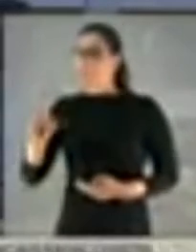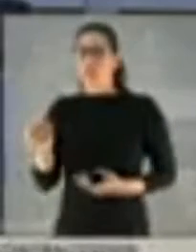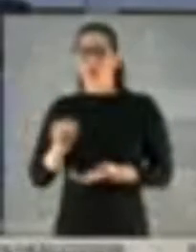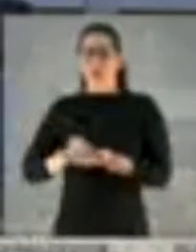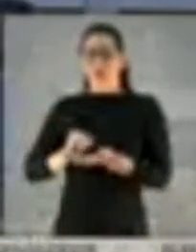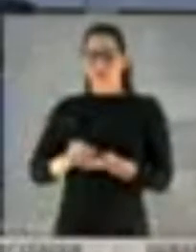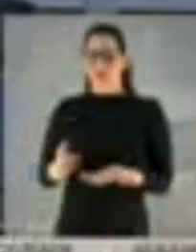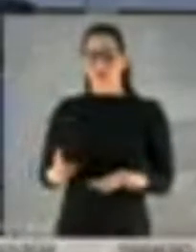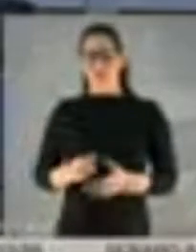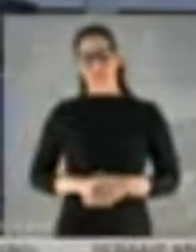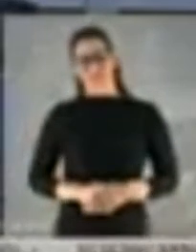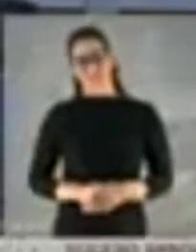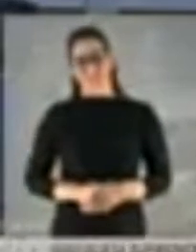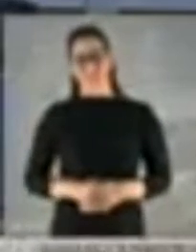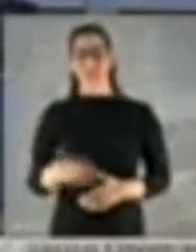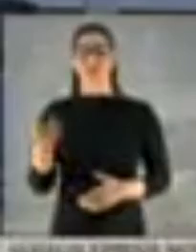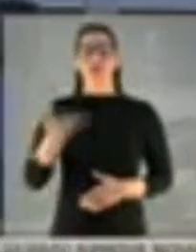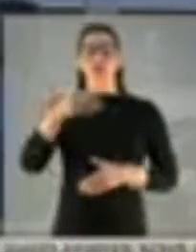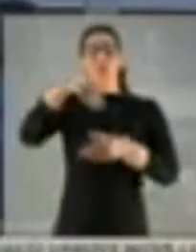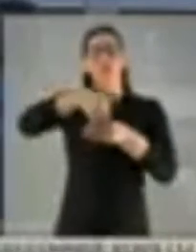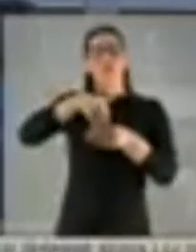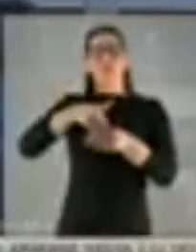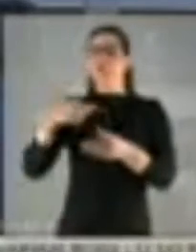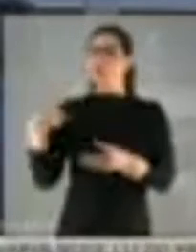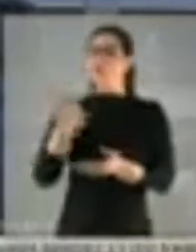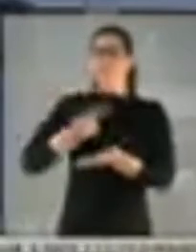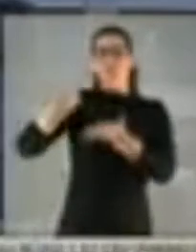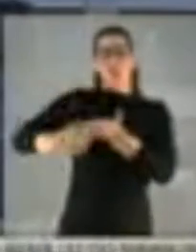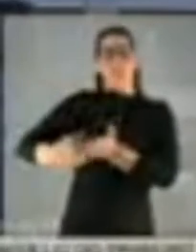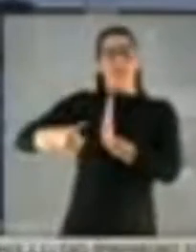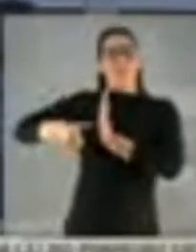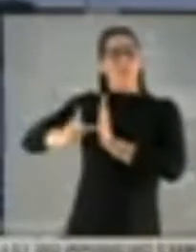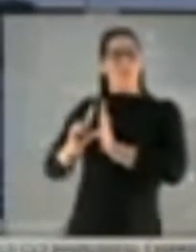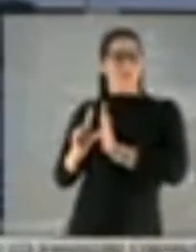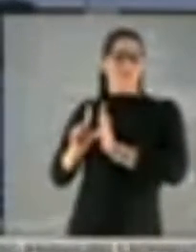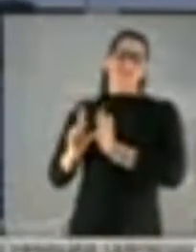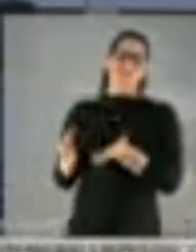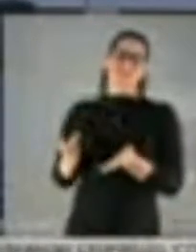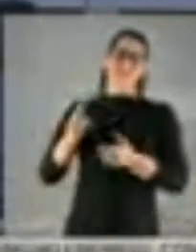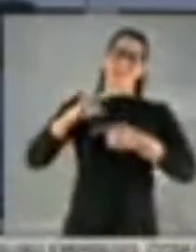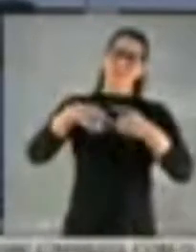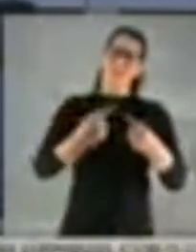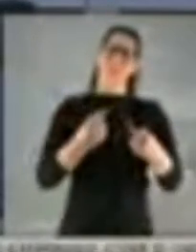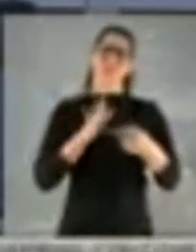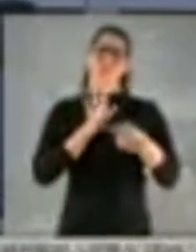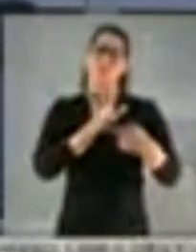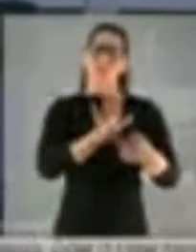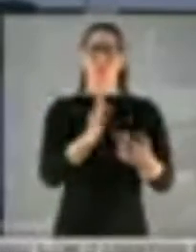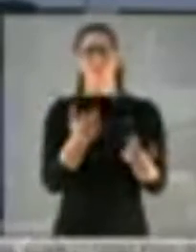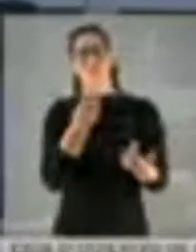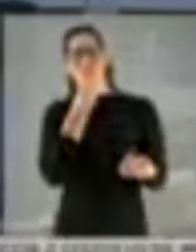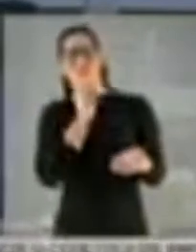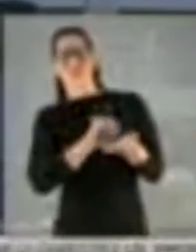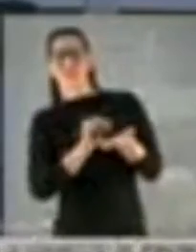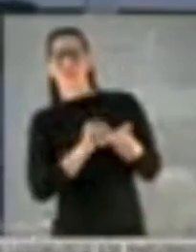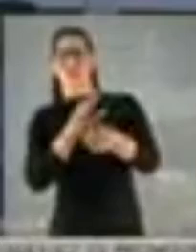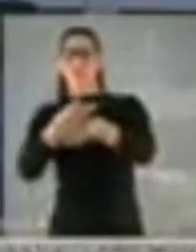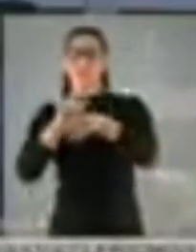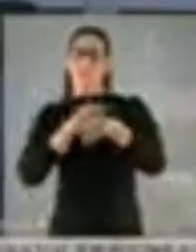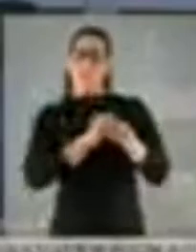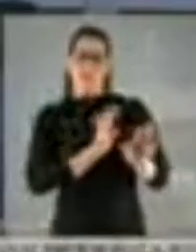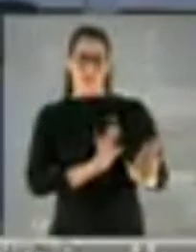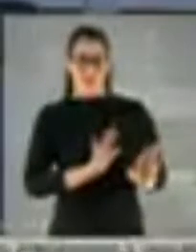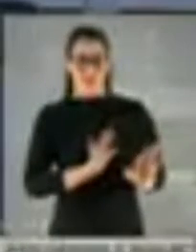Eu estou querendo pegar primeiro, votar aquilo que nós acordamos lá. Aquilo que é a divergência, depois a gente defende porque que vai convocar, senador.